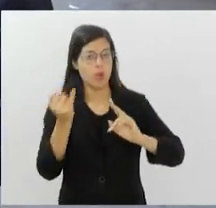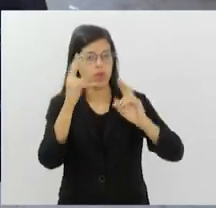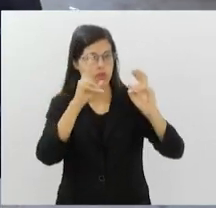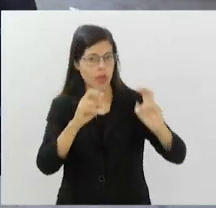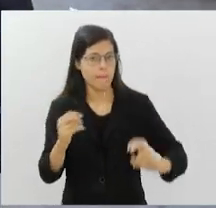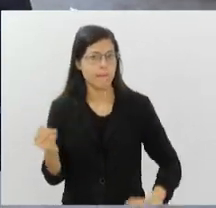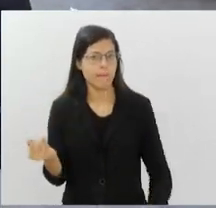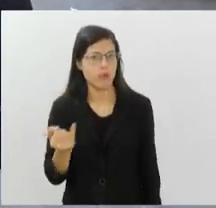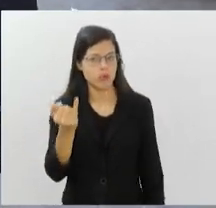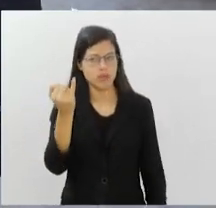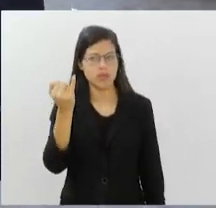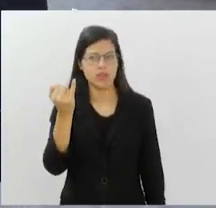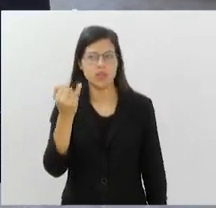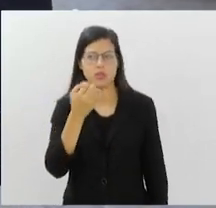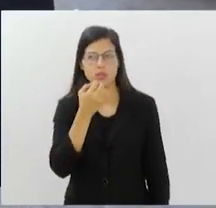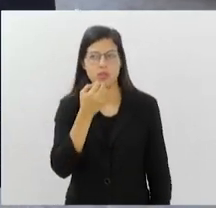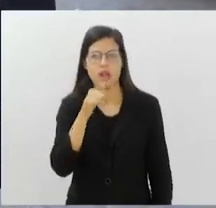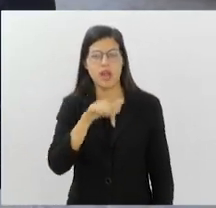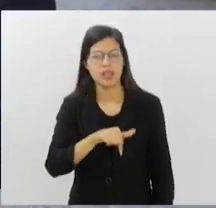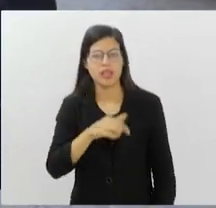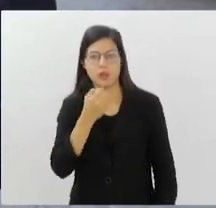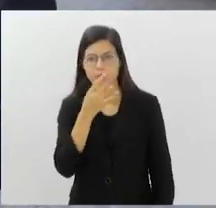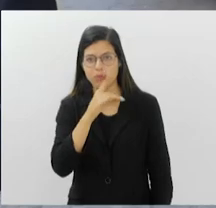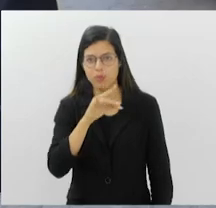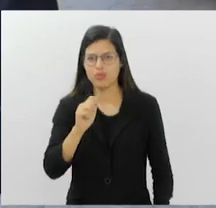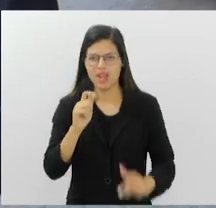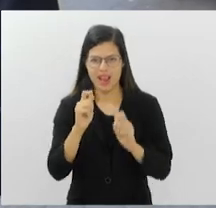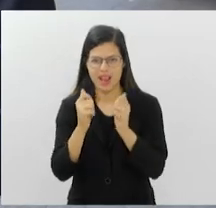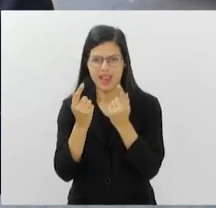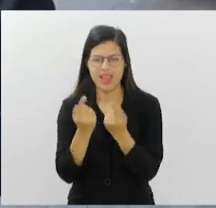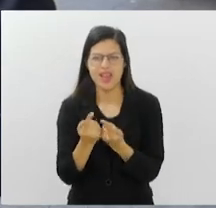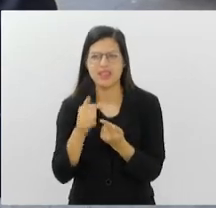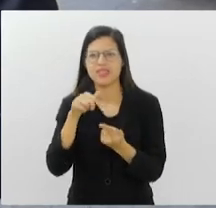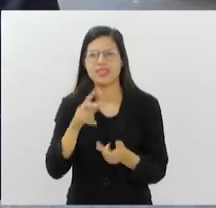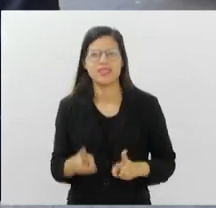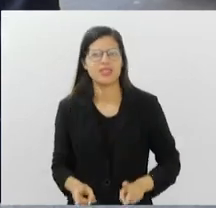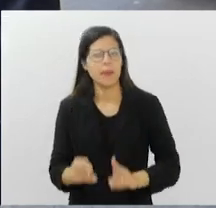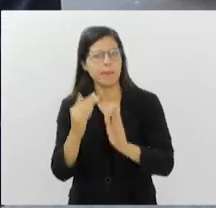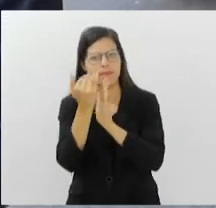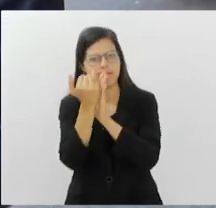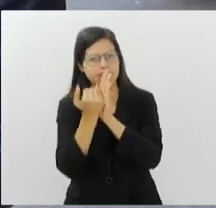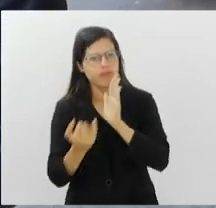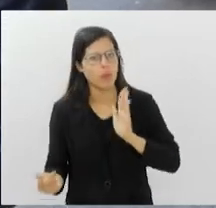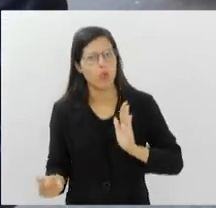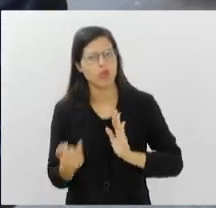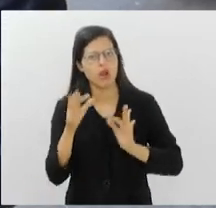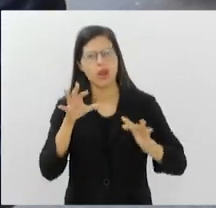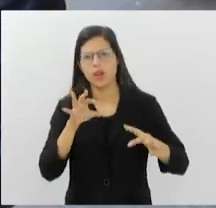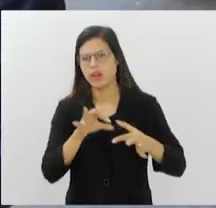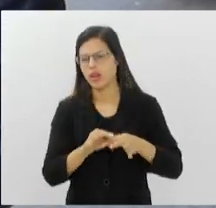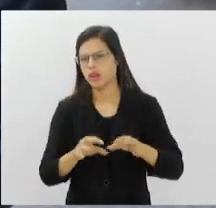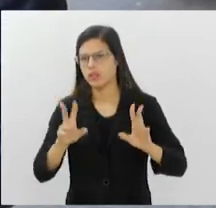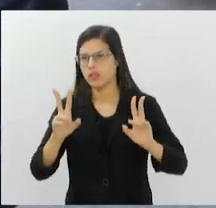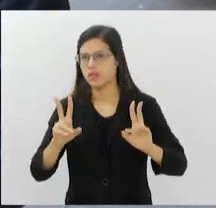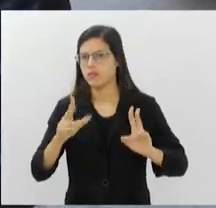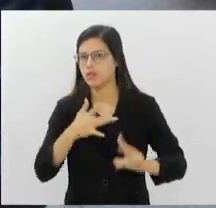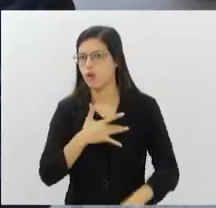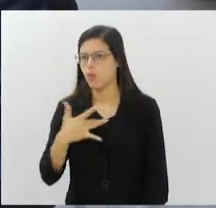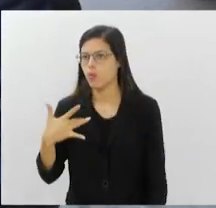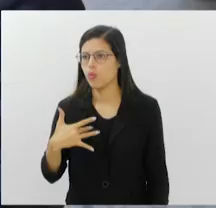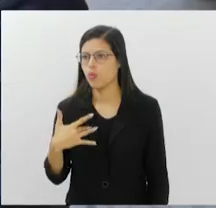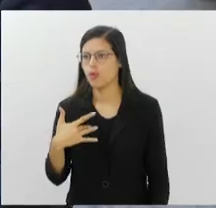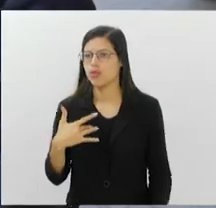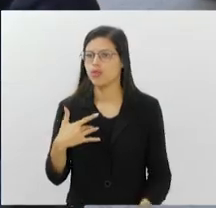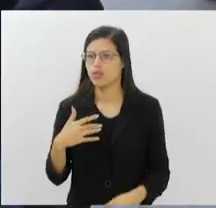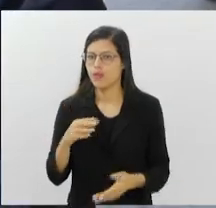fica aqui, Vicente, o Bom Dia Alerta sempre trazendo essas pautas interessantes relacionadas à saúde. Como o professor disse, que às vezes falta visibilidade também